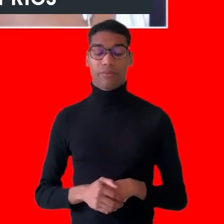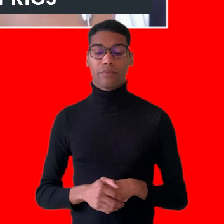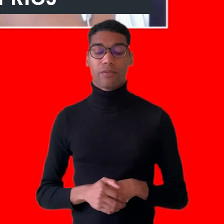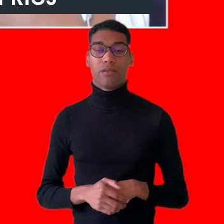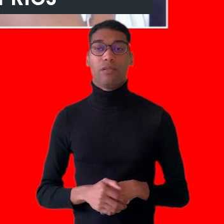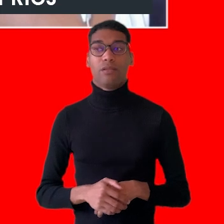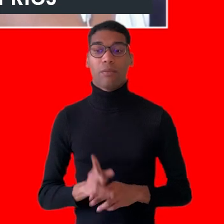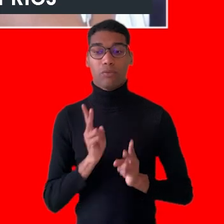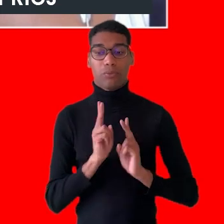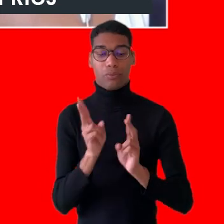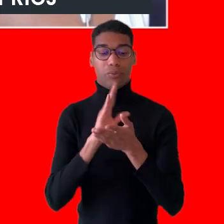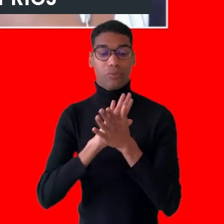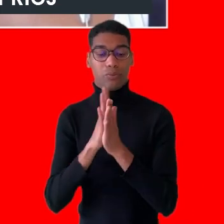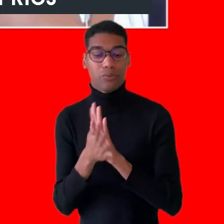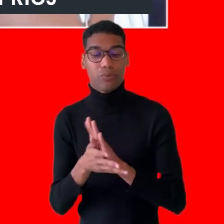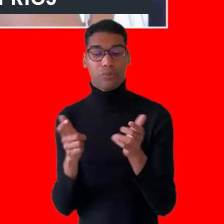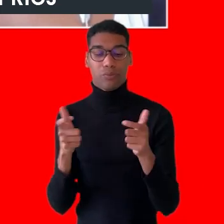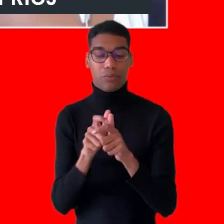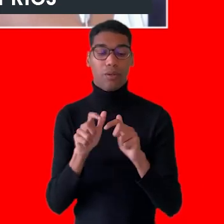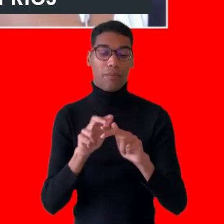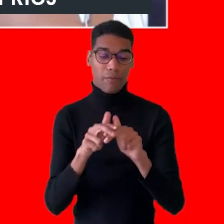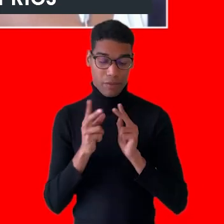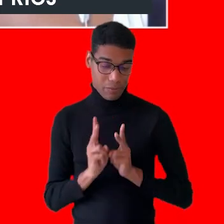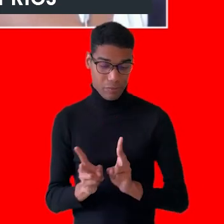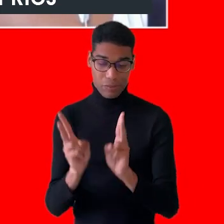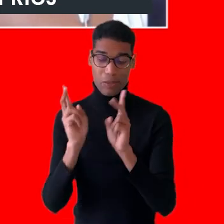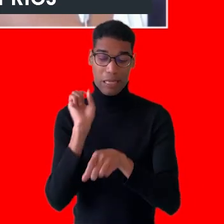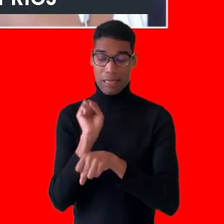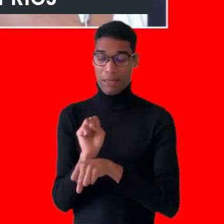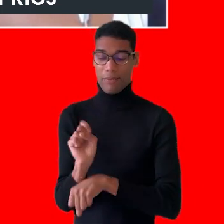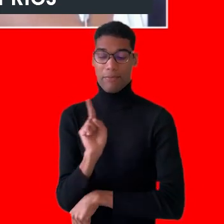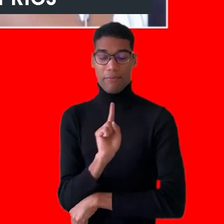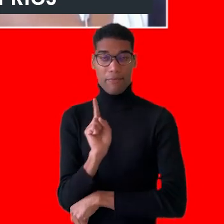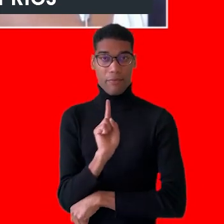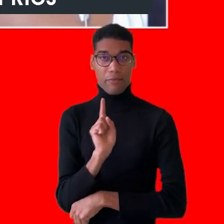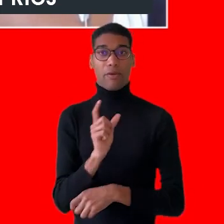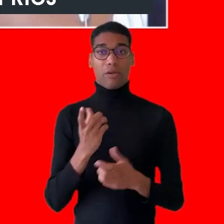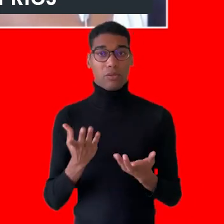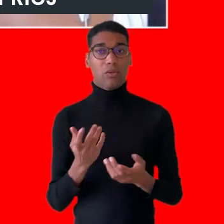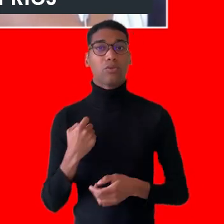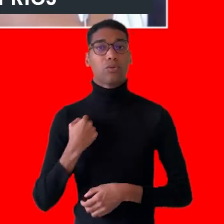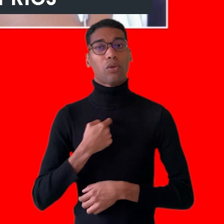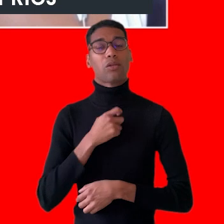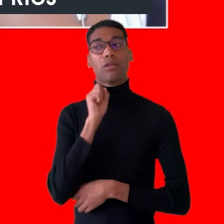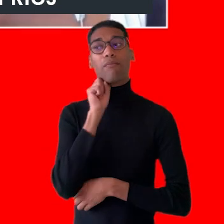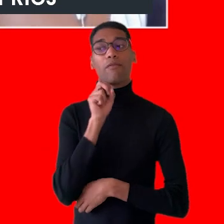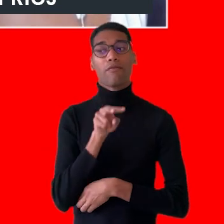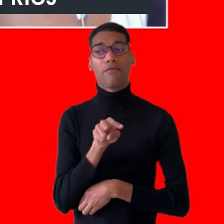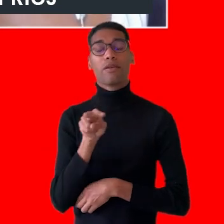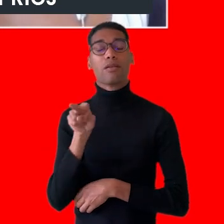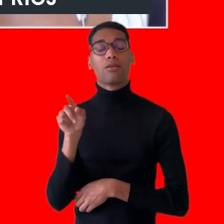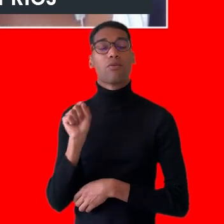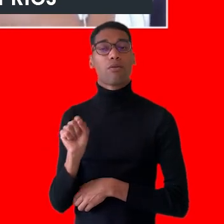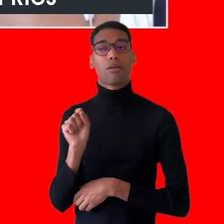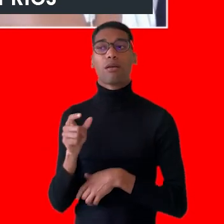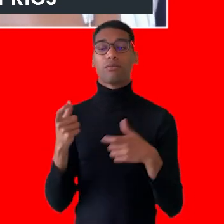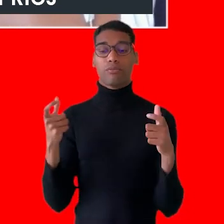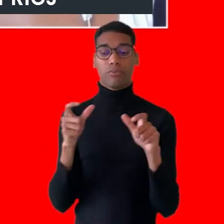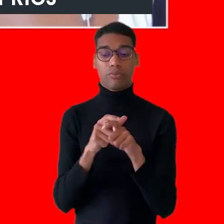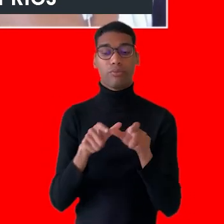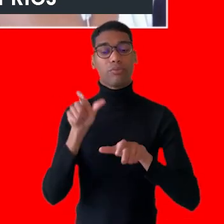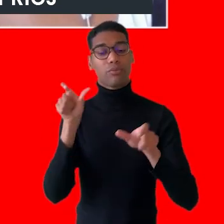manter, né, o genocídio, né, porque ele continua, ele nunca parou, né, nunca se parou, né. Então a gente está vendo aí o genocídio do nosso